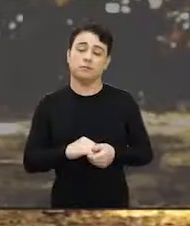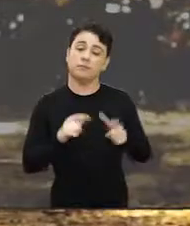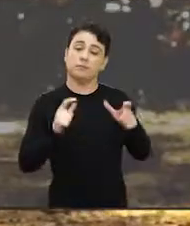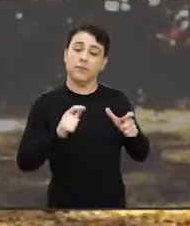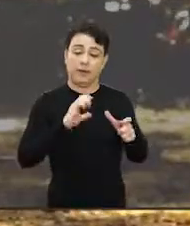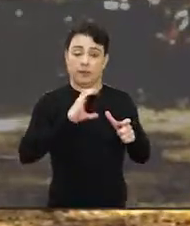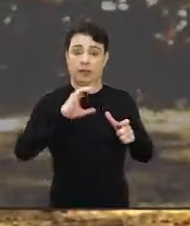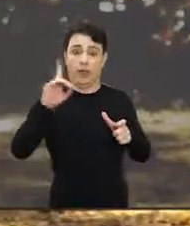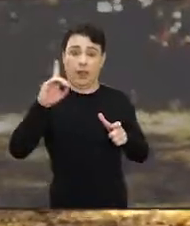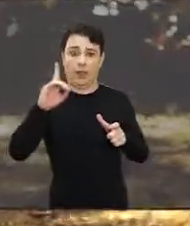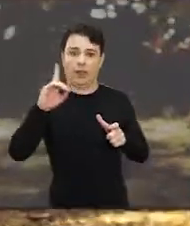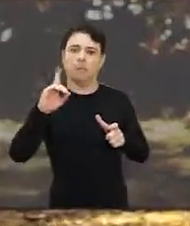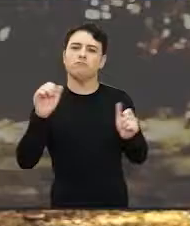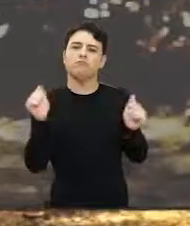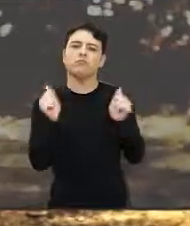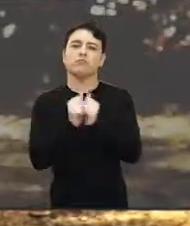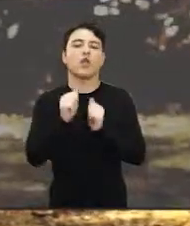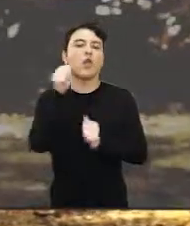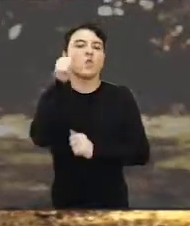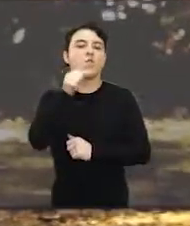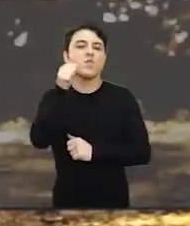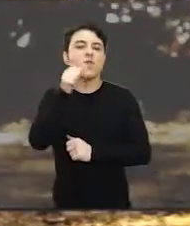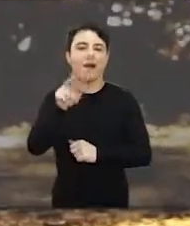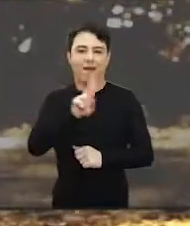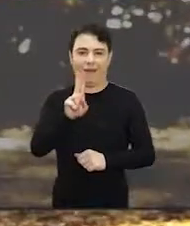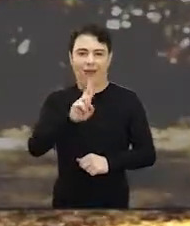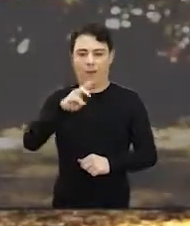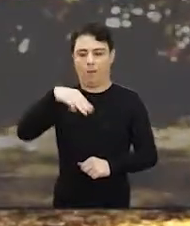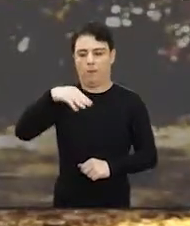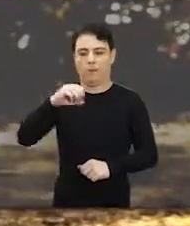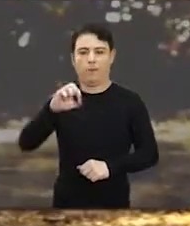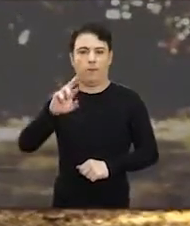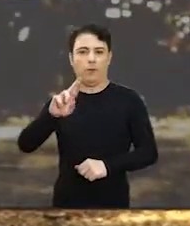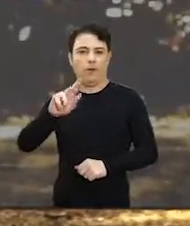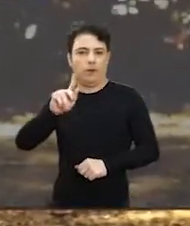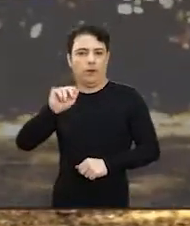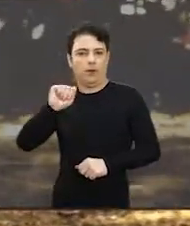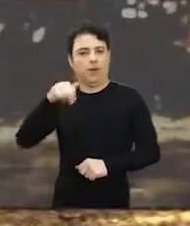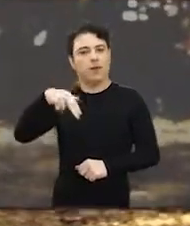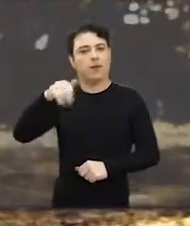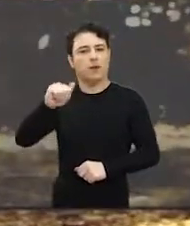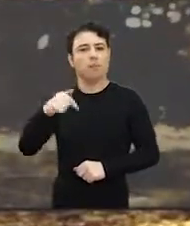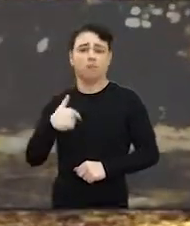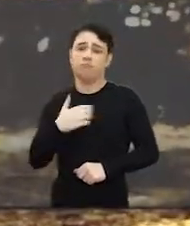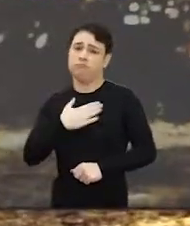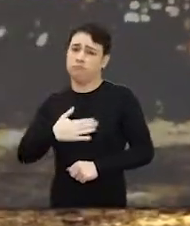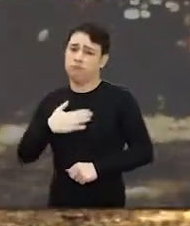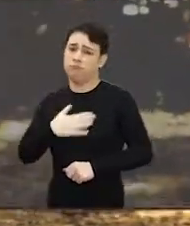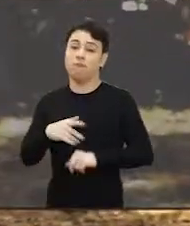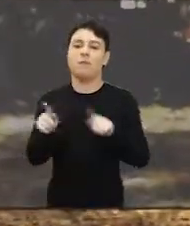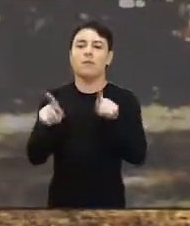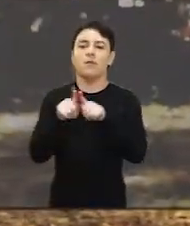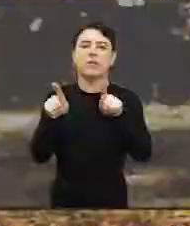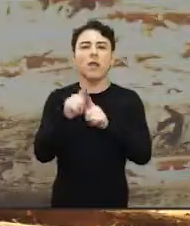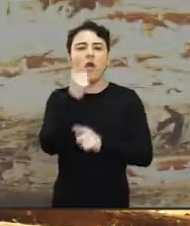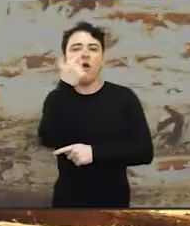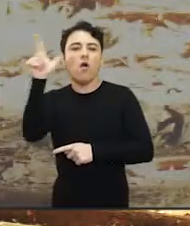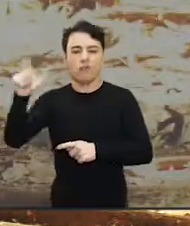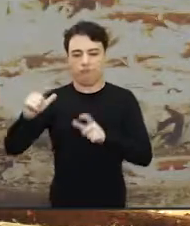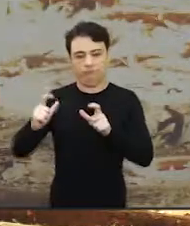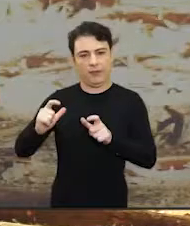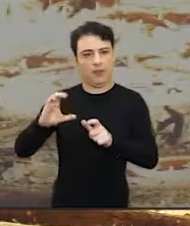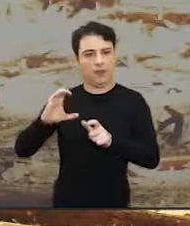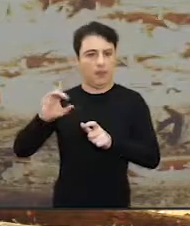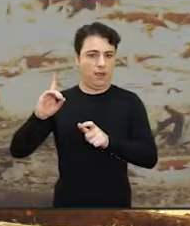Eu gosto muito desse último trabalho que eu lancei, esse disco Hurricane com a Morgana Kurma. Eu gosto muito desse trabalho